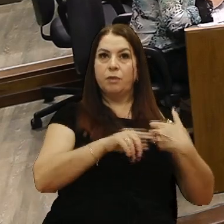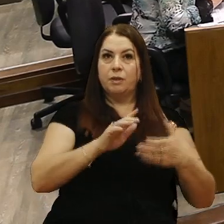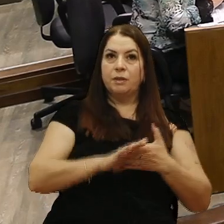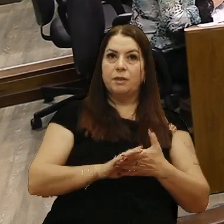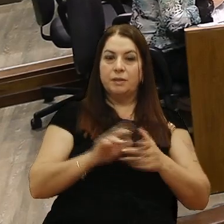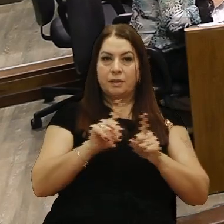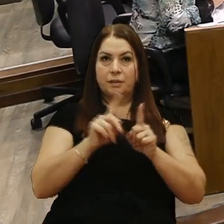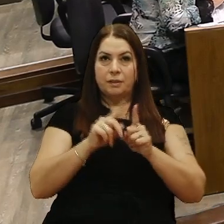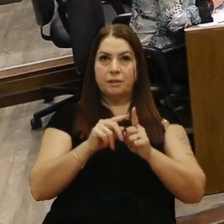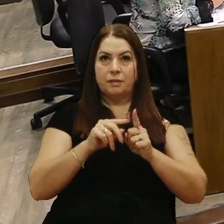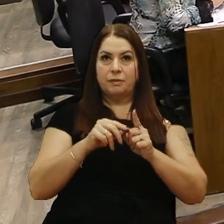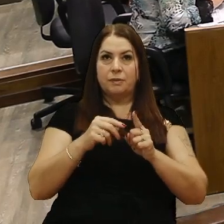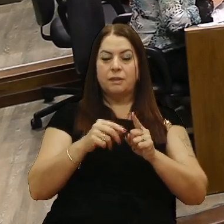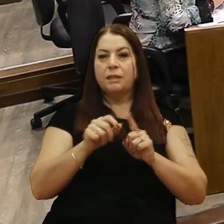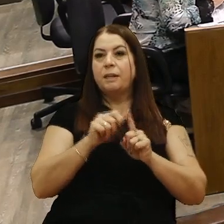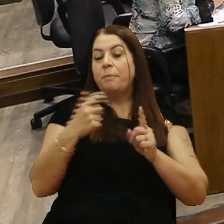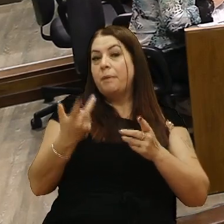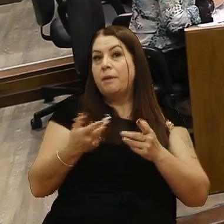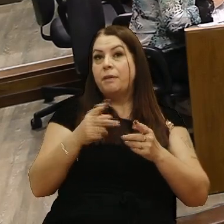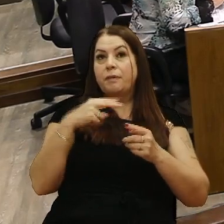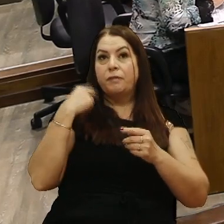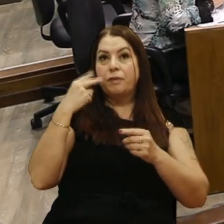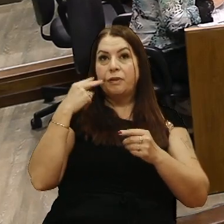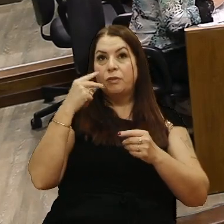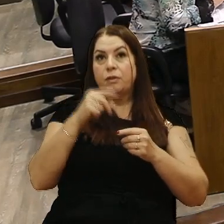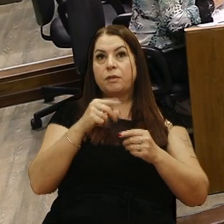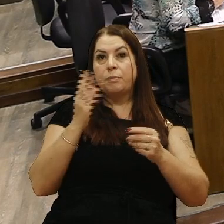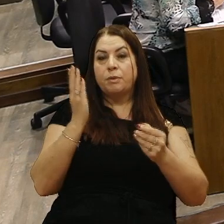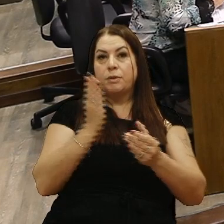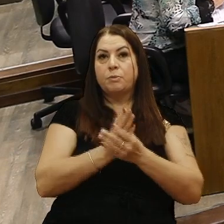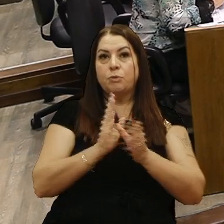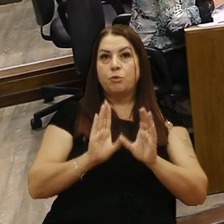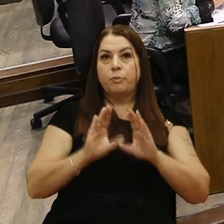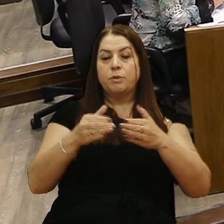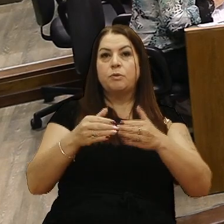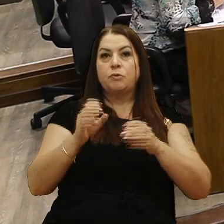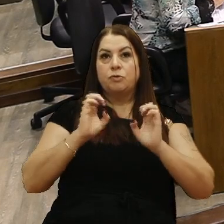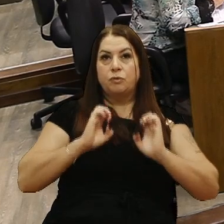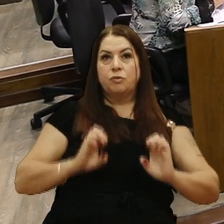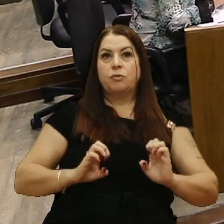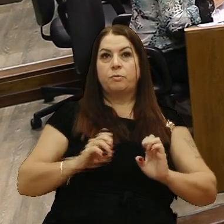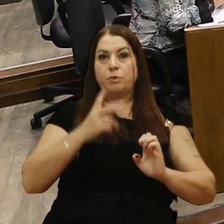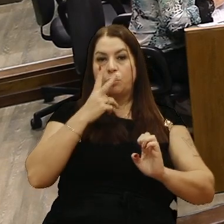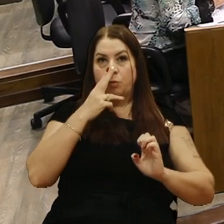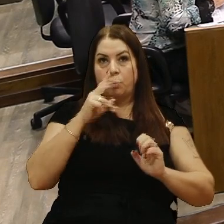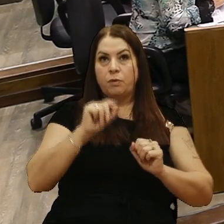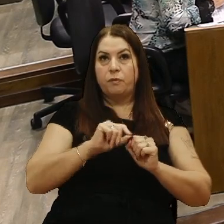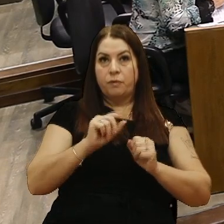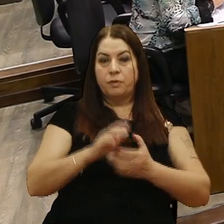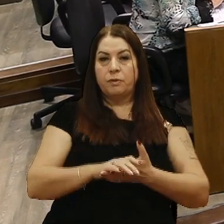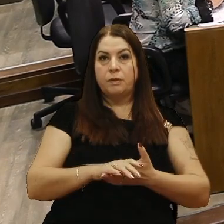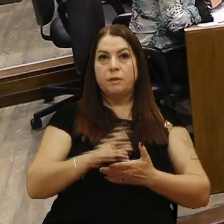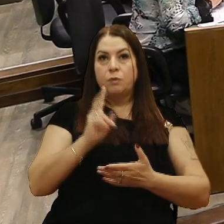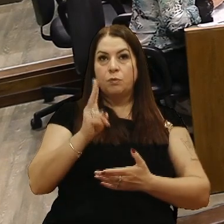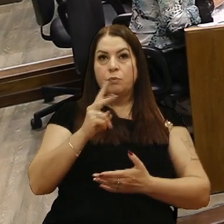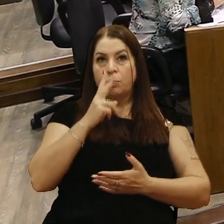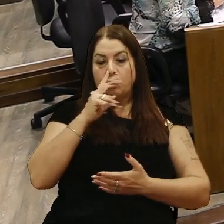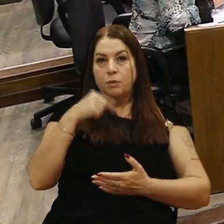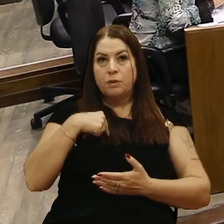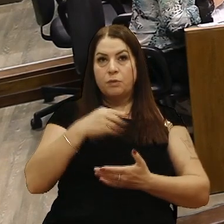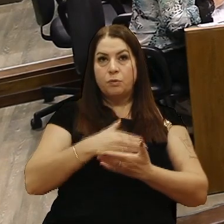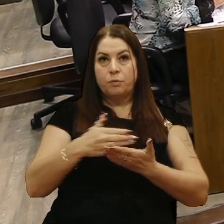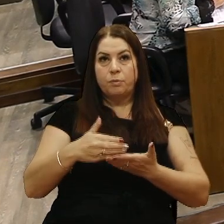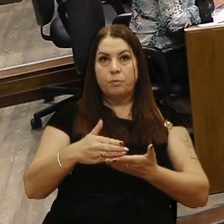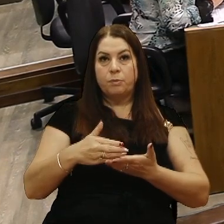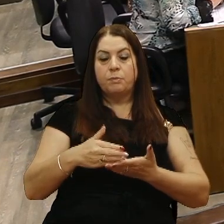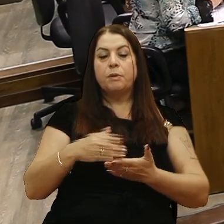impropérios, atributos, adjetivos, e tal vereador já responde um processo na comissão de ética desta casa pelo mesmo fato. Eu permaneço como estou desde o início,